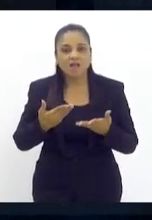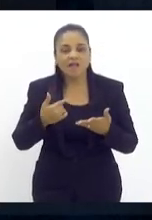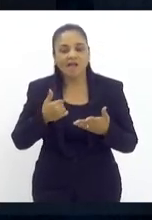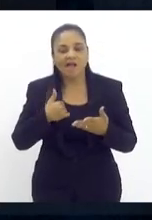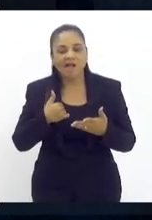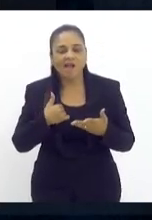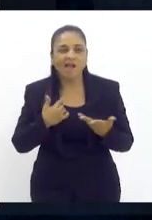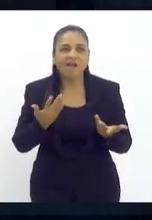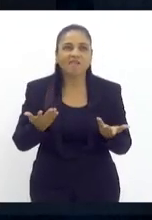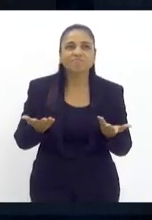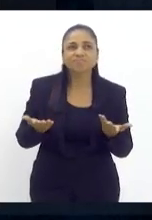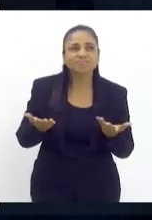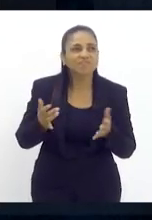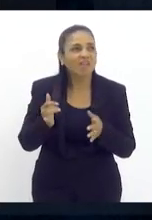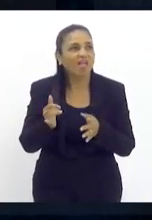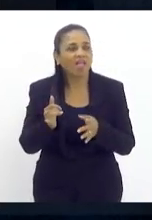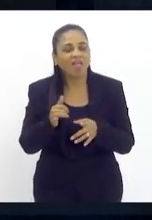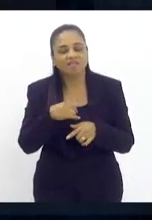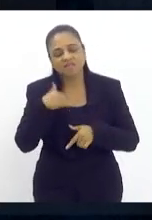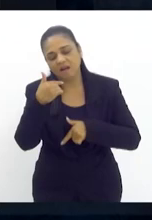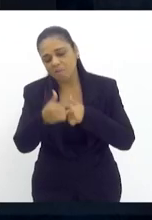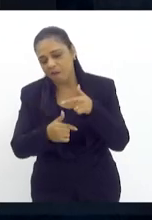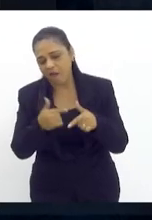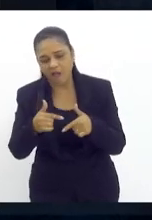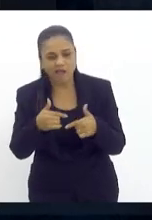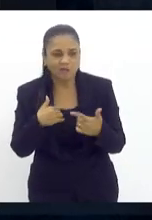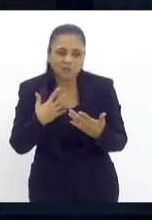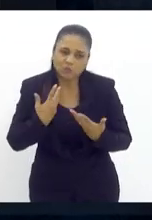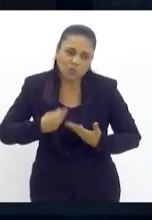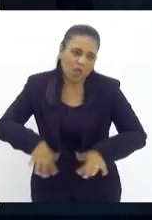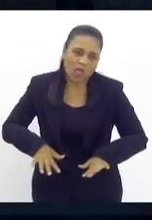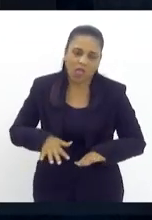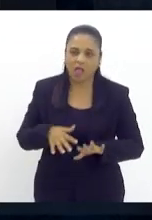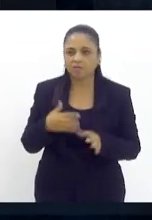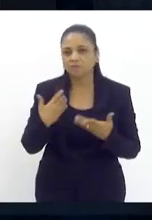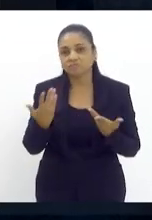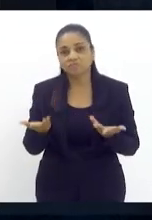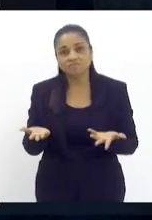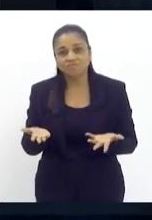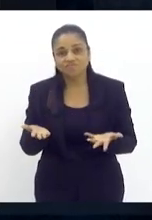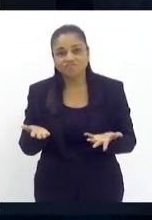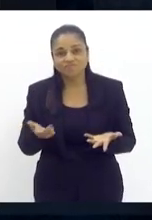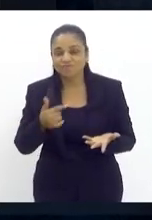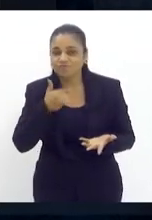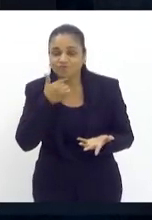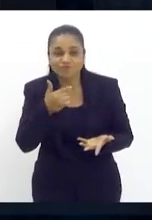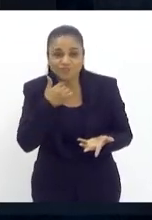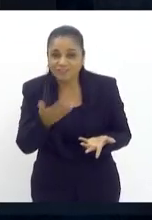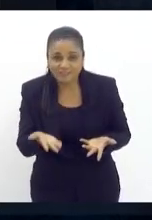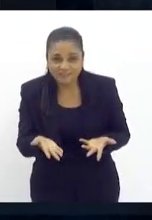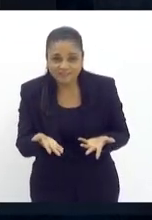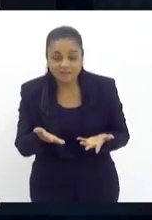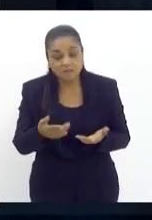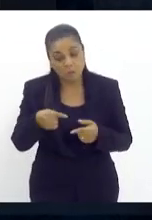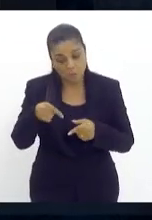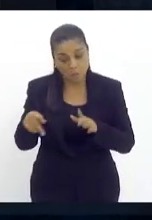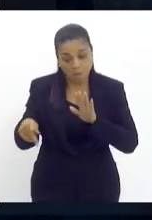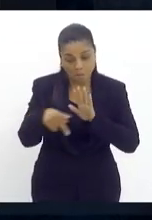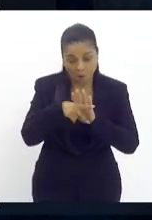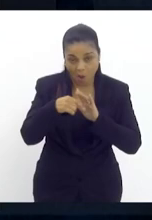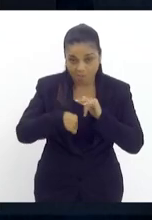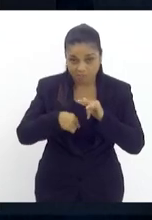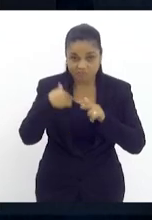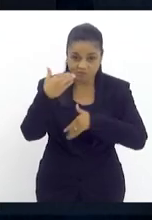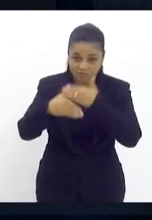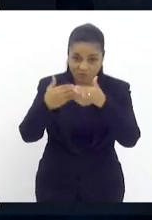custa. Né? Ah, isso vai me dar muito trabalho. Ah, eu não quero. Né? Então, para o próprio desenvolvimento acadêmico,